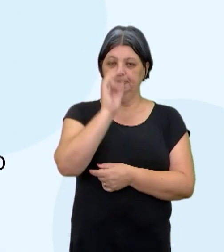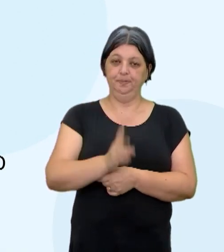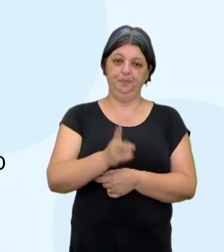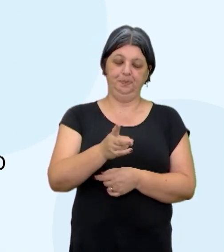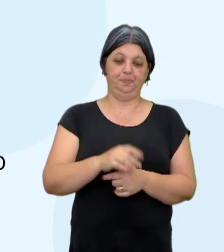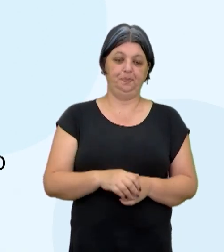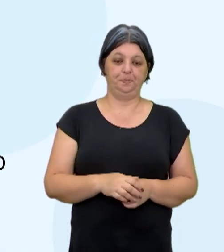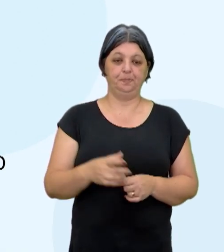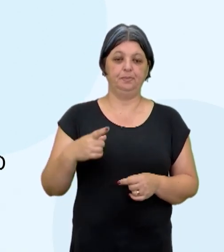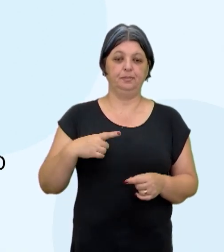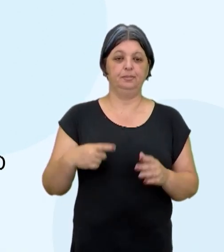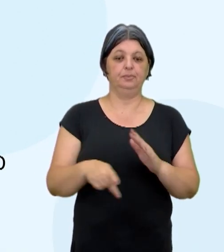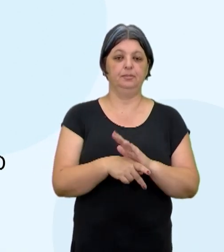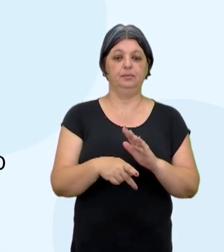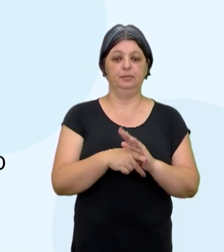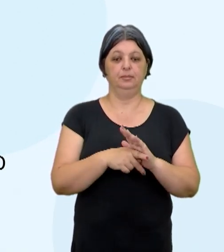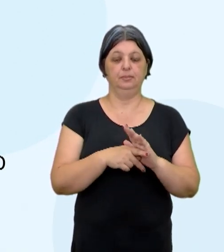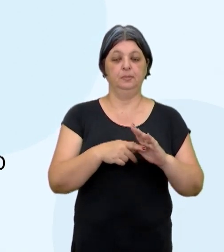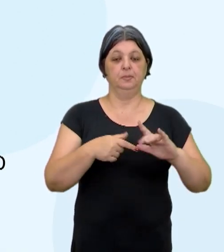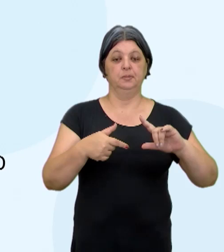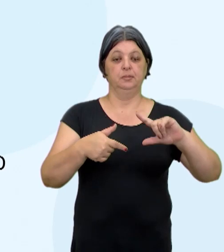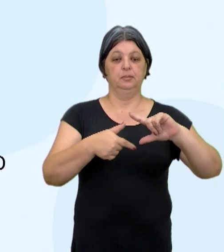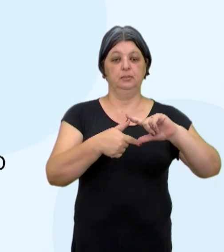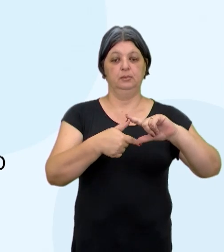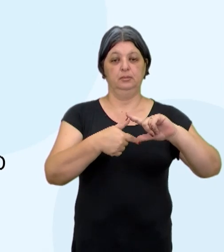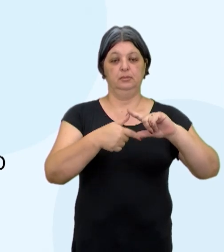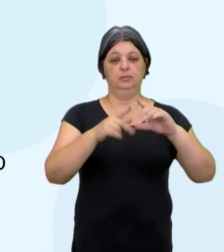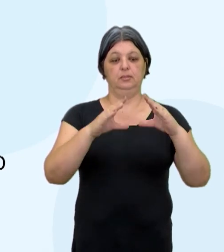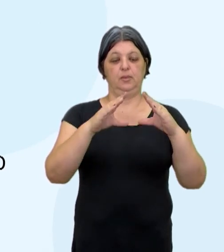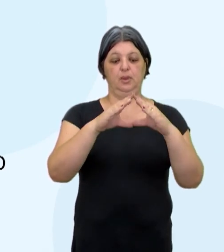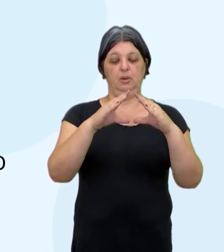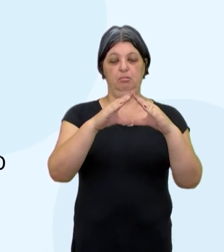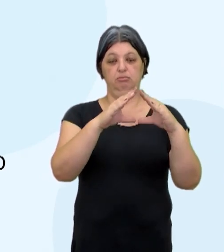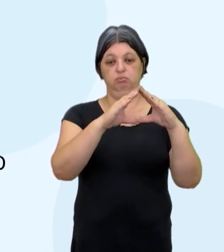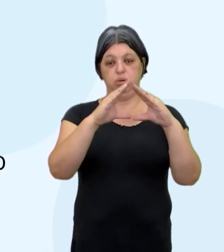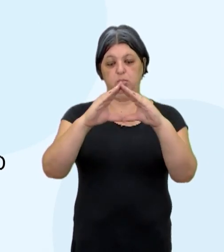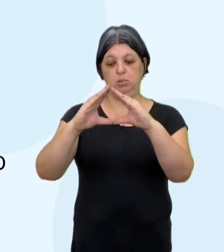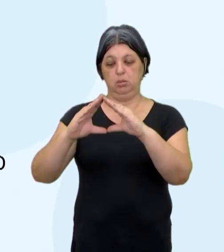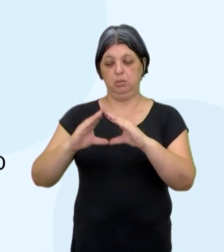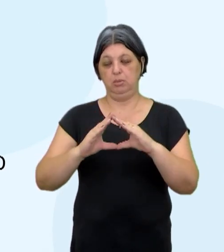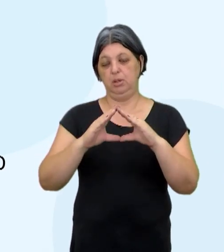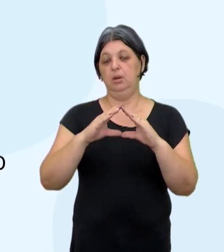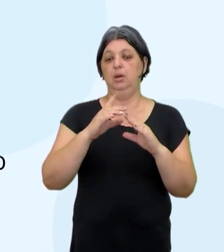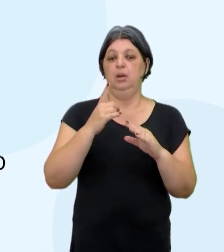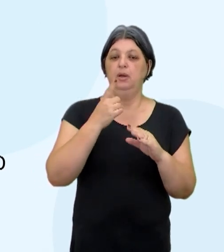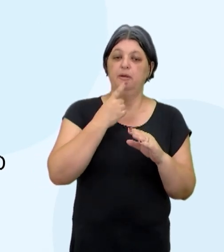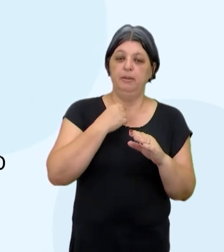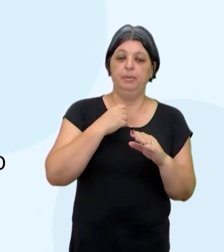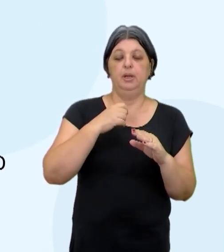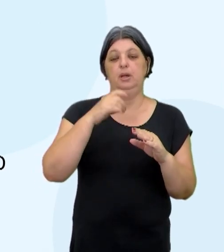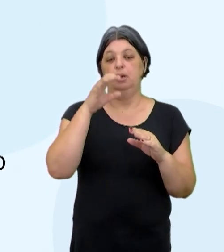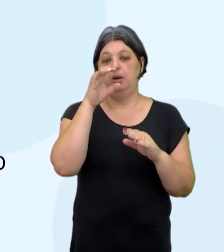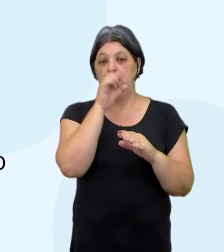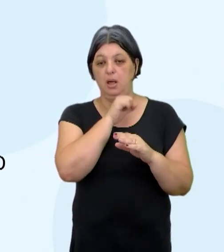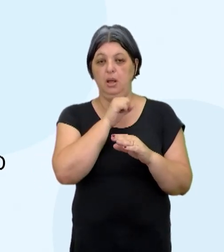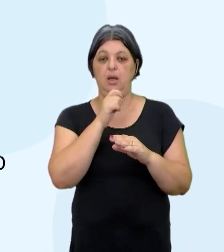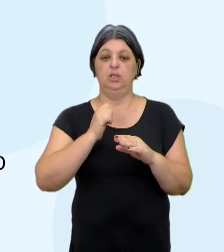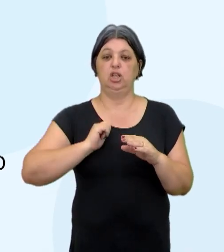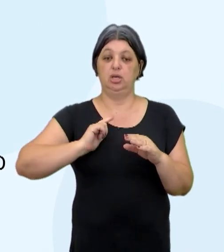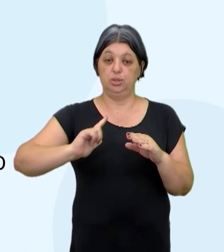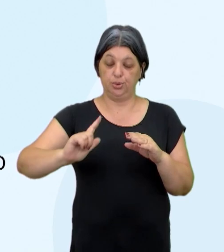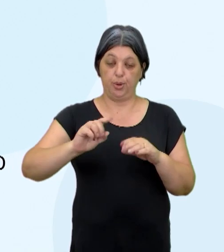tem um ladrilhamento aí formado só por triângulos. Tem triângulos em vermelho, em azul, amarelo, laranja, marrom, porém